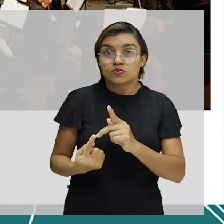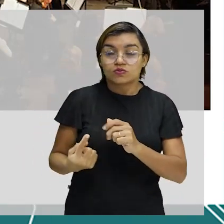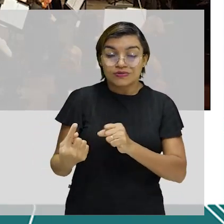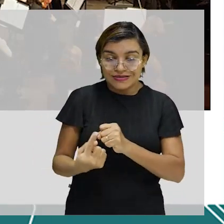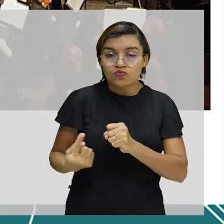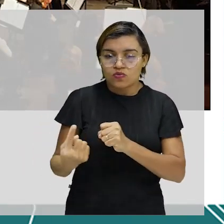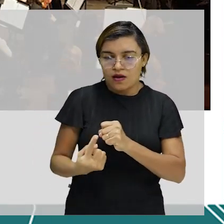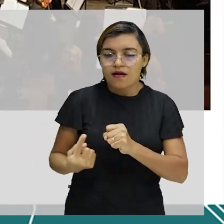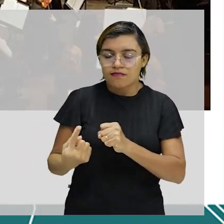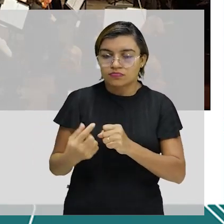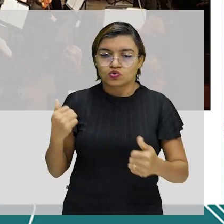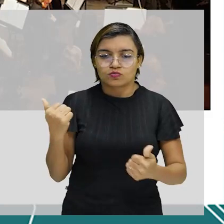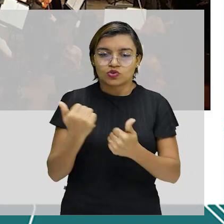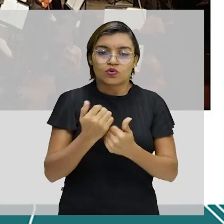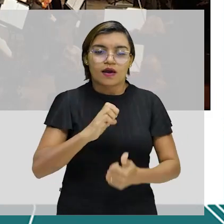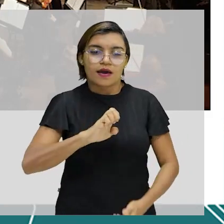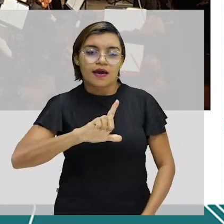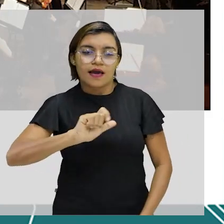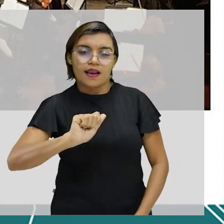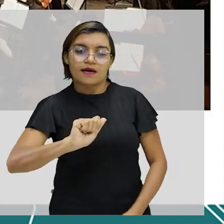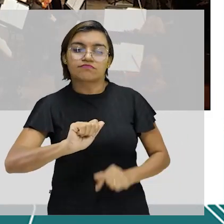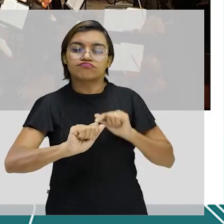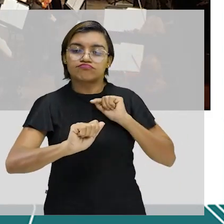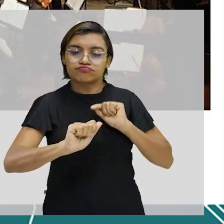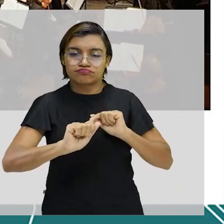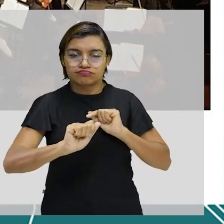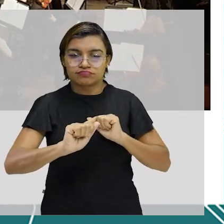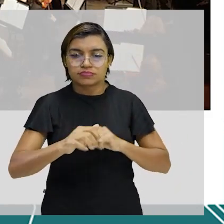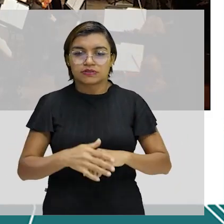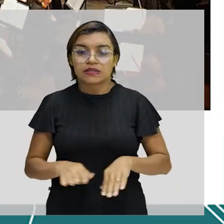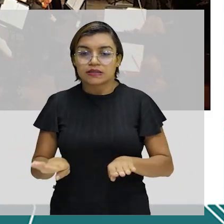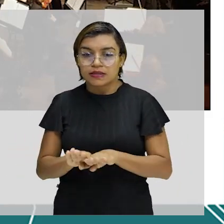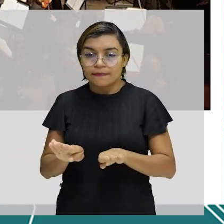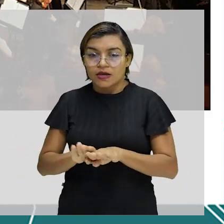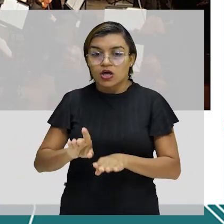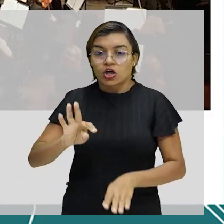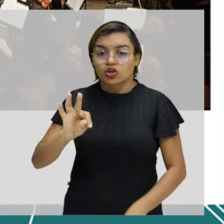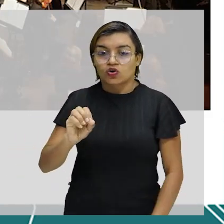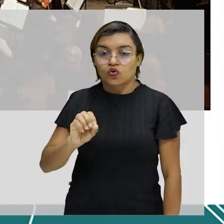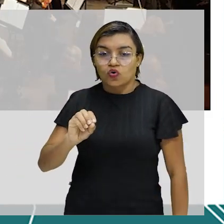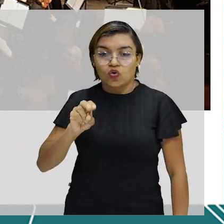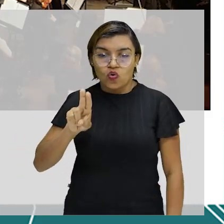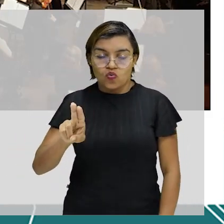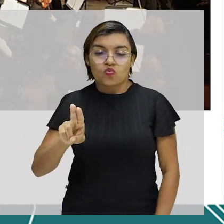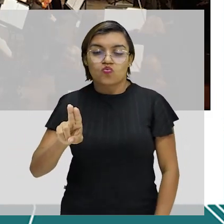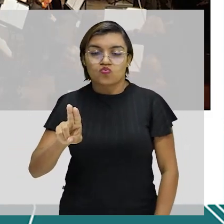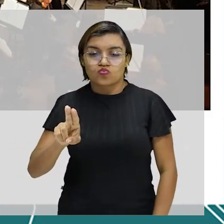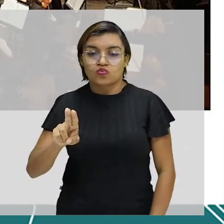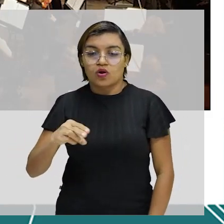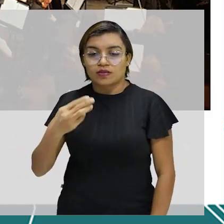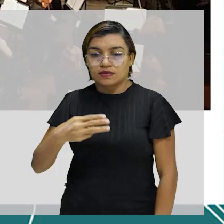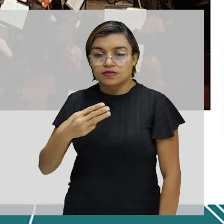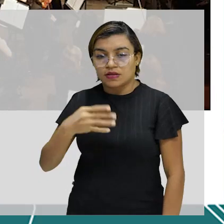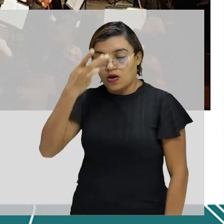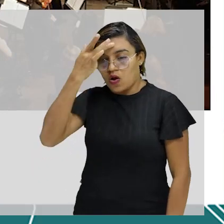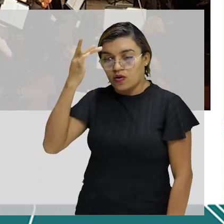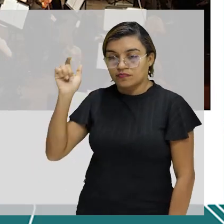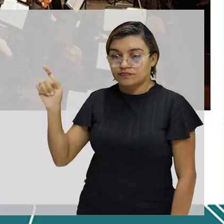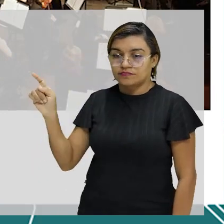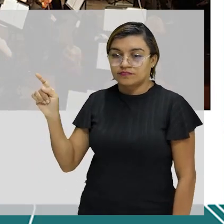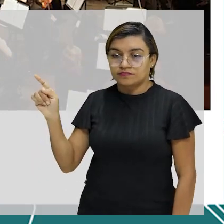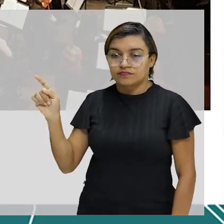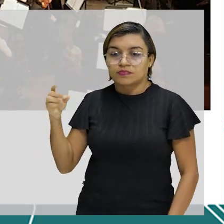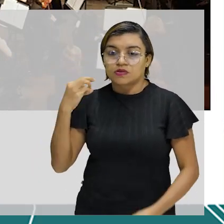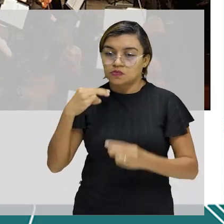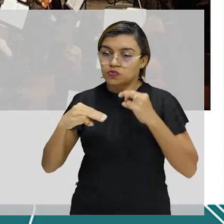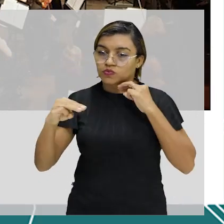ela. O verbo tocar se flexiona na terceira pessoa. Uma valsa longa. Até botei aqui, ó. Uma